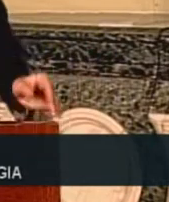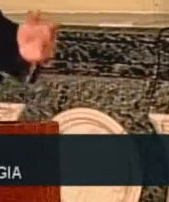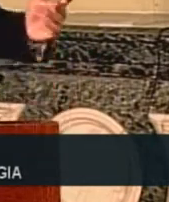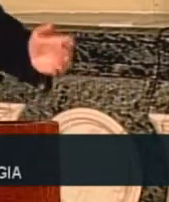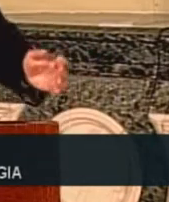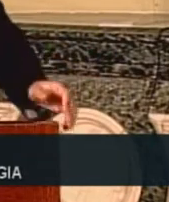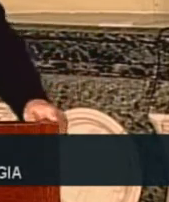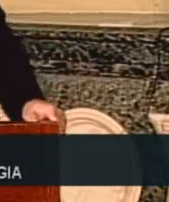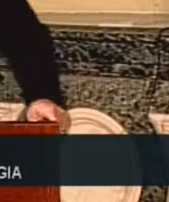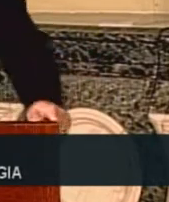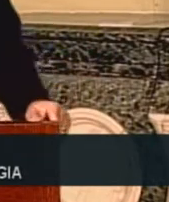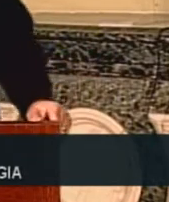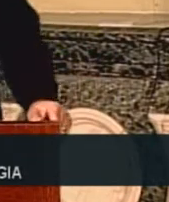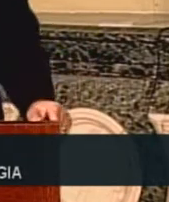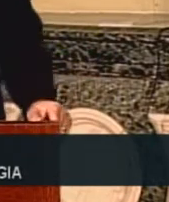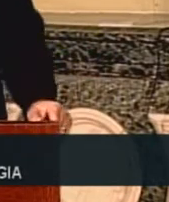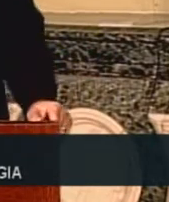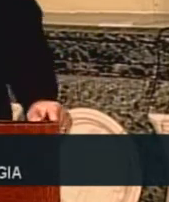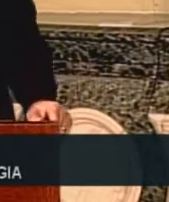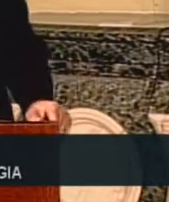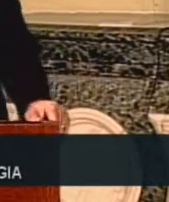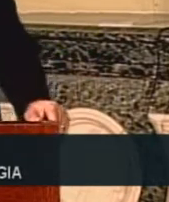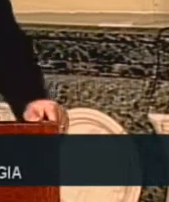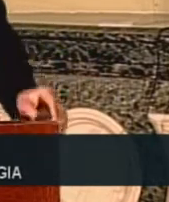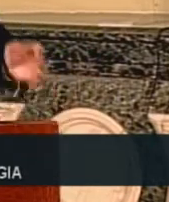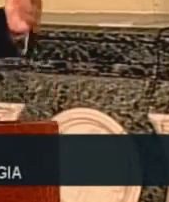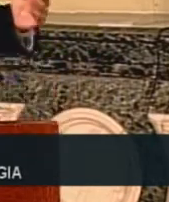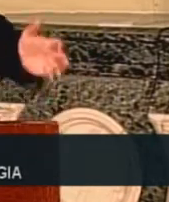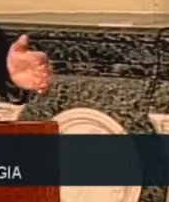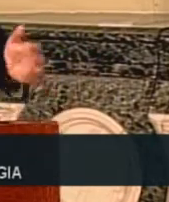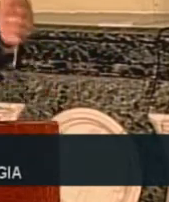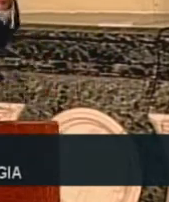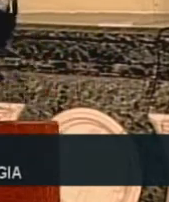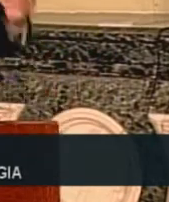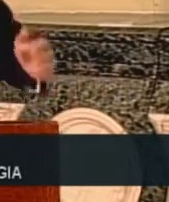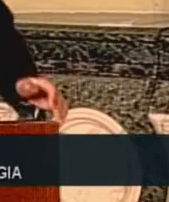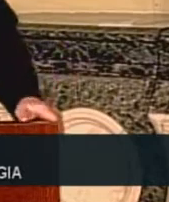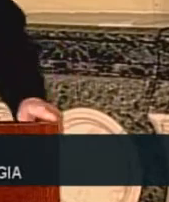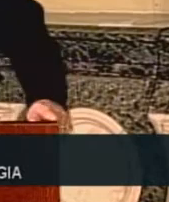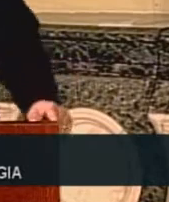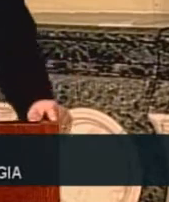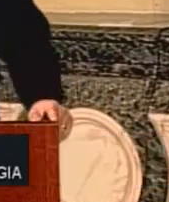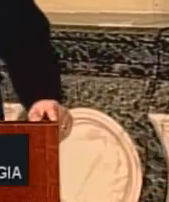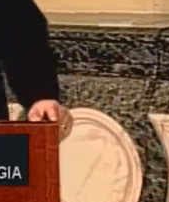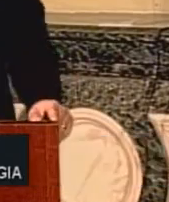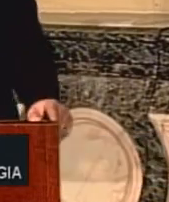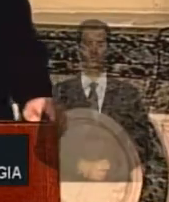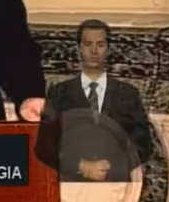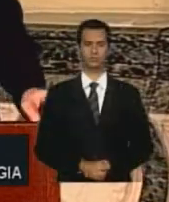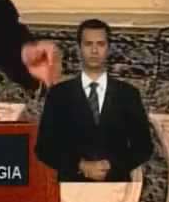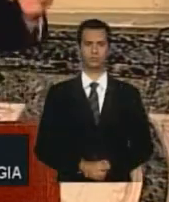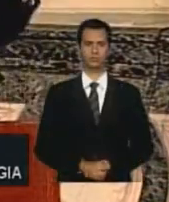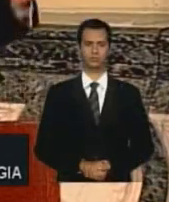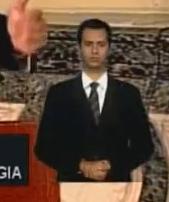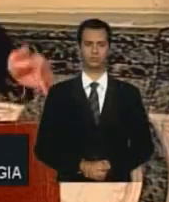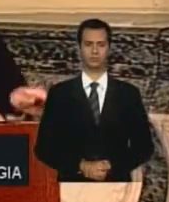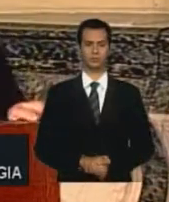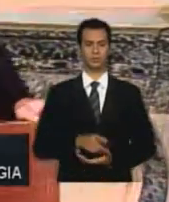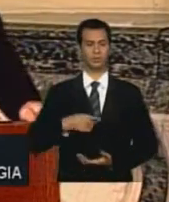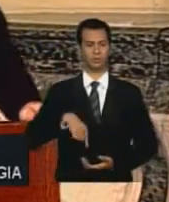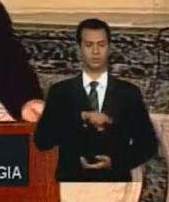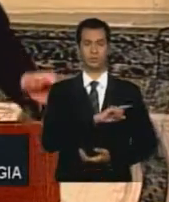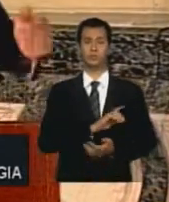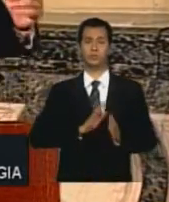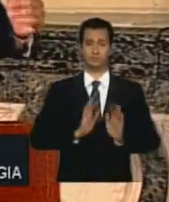com as equipes técnicas do governador Tarso Genro, com as equipes da ANEEL, com as equipes da Advocacia Geral, do Ministério